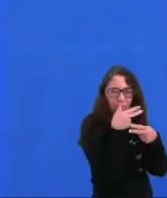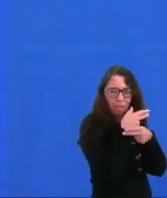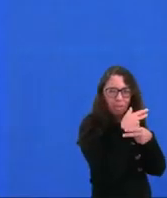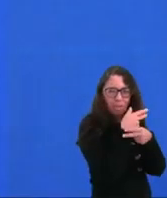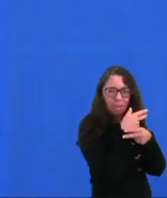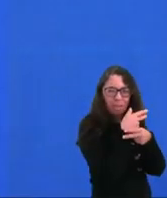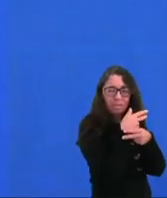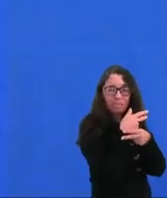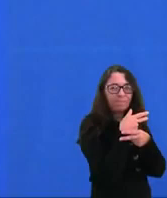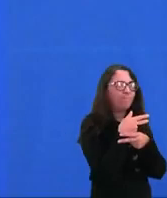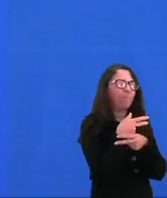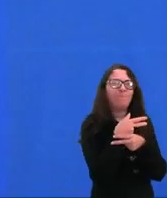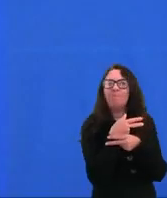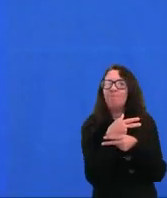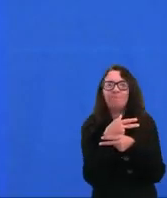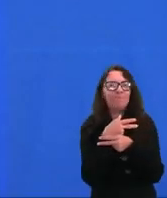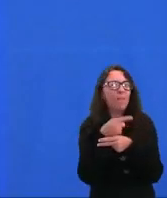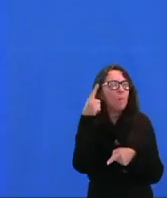tem visto.